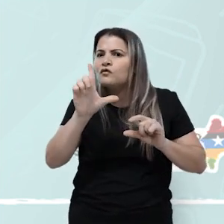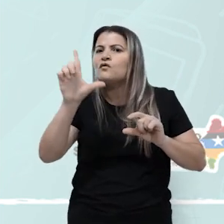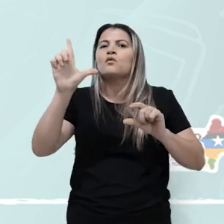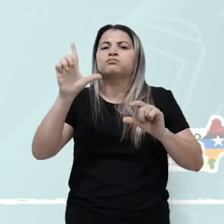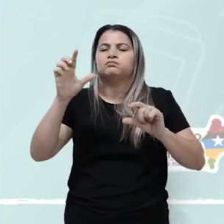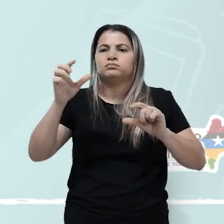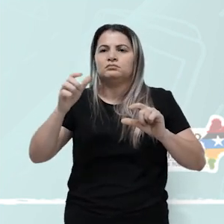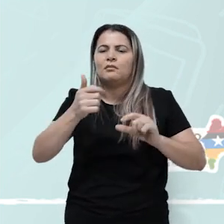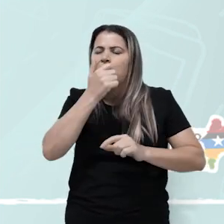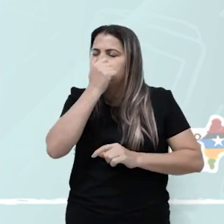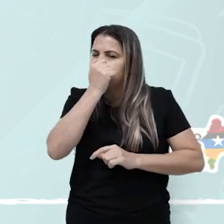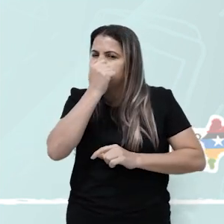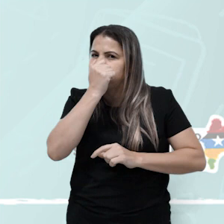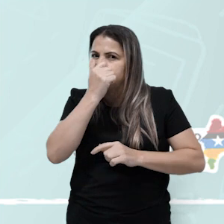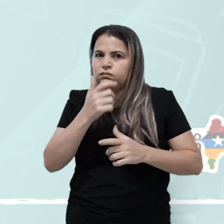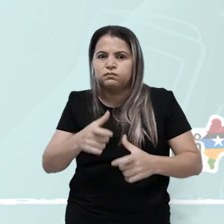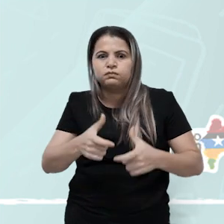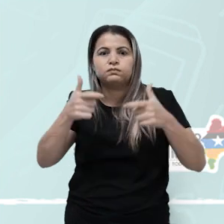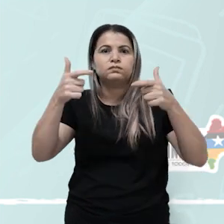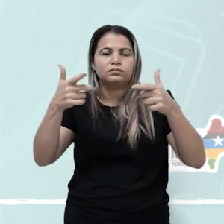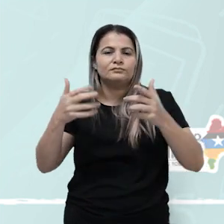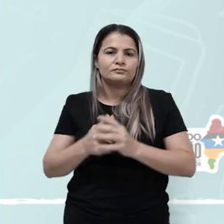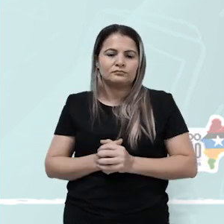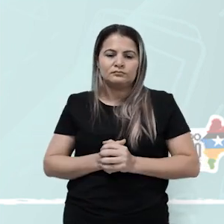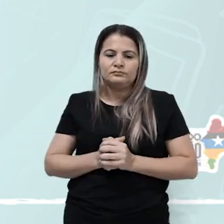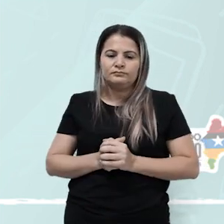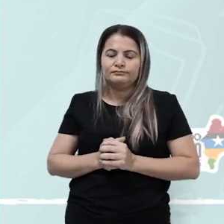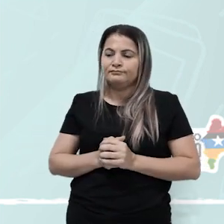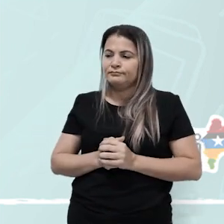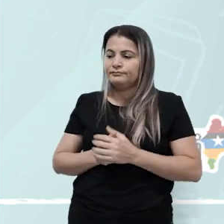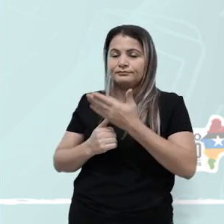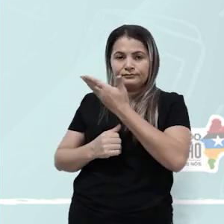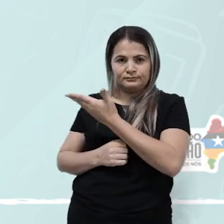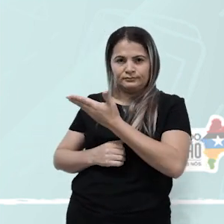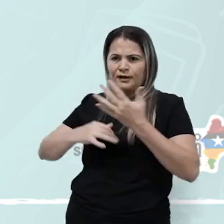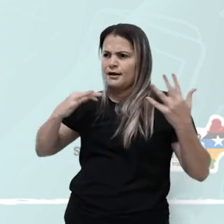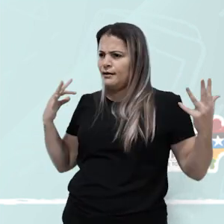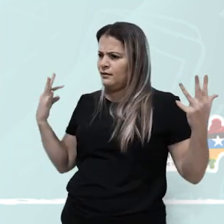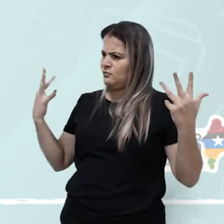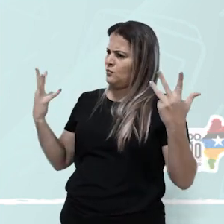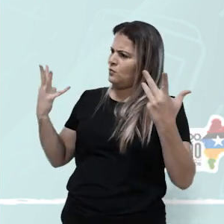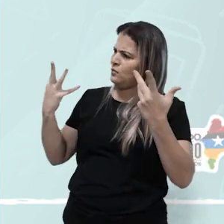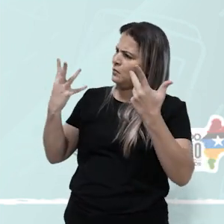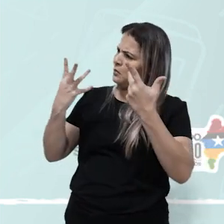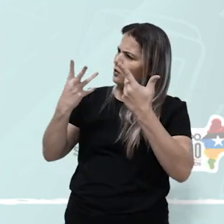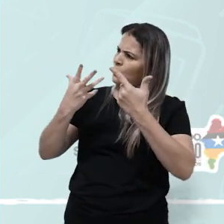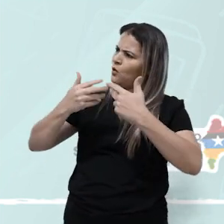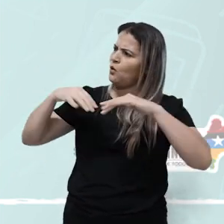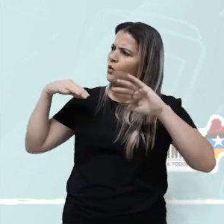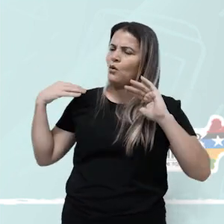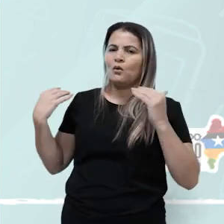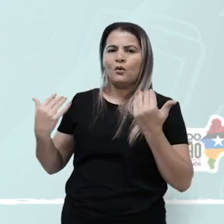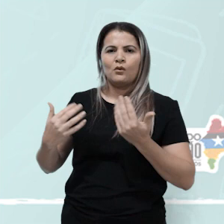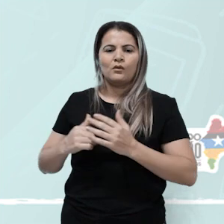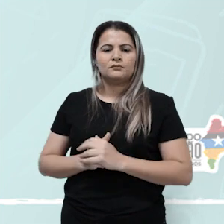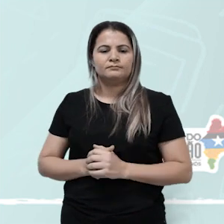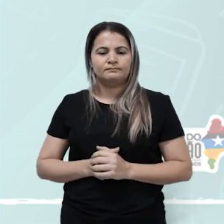coisas, repleto de alguma coisa. Beautiful, cheio de beleza, ou bonito ou